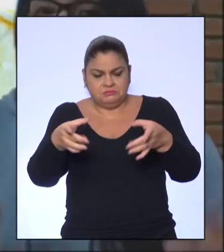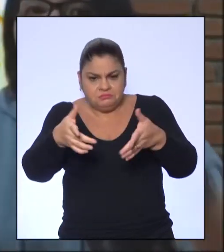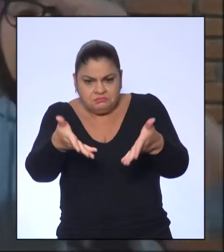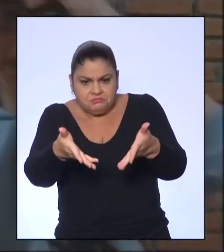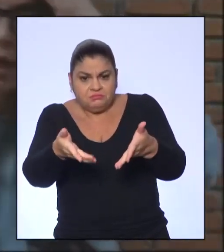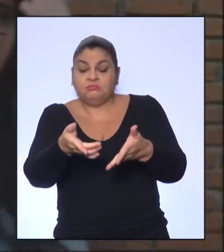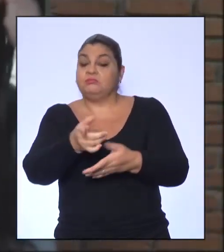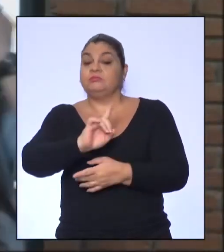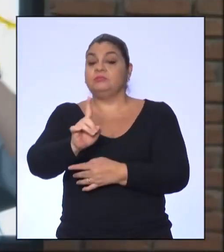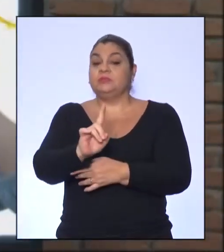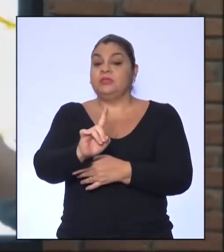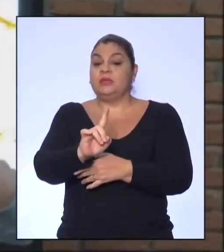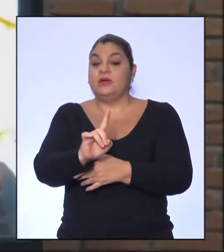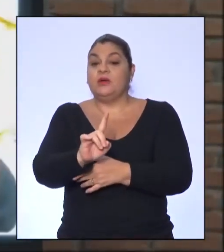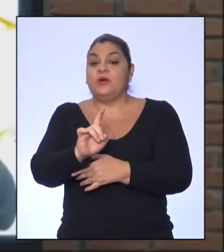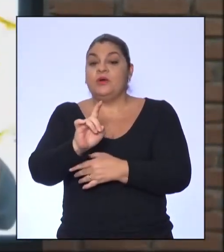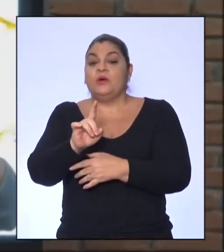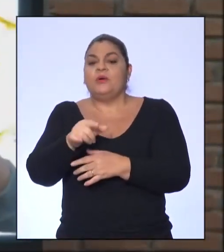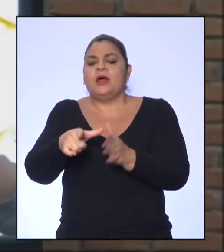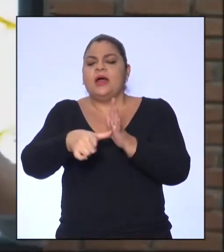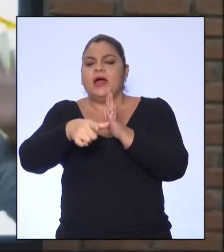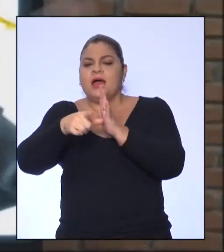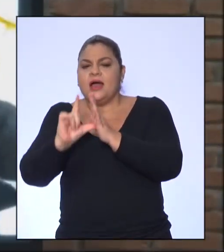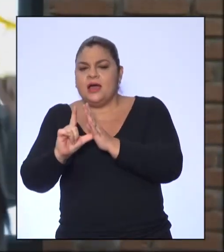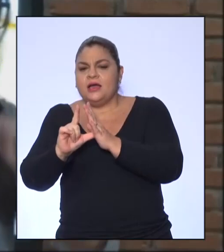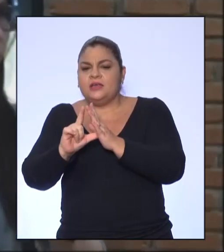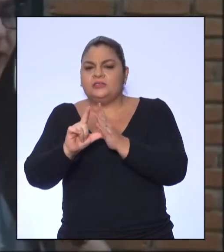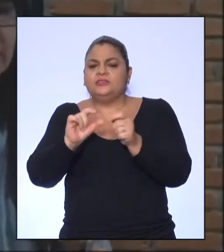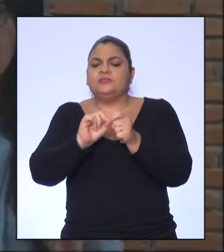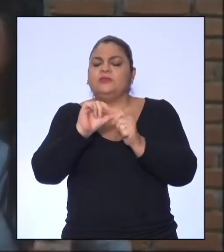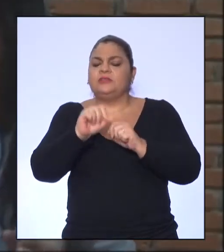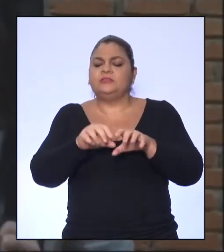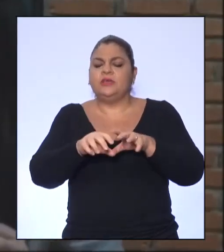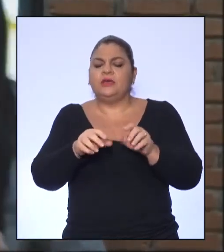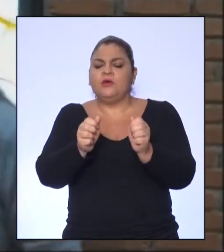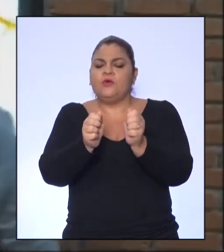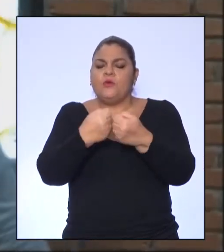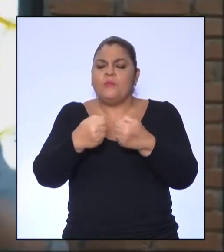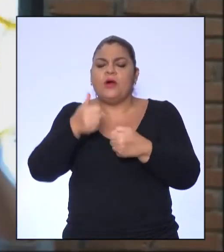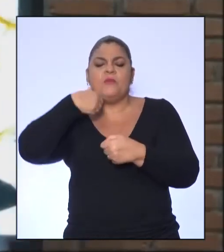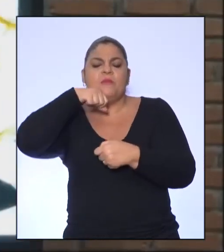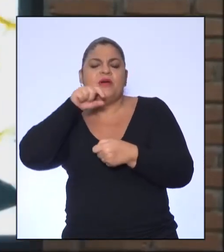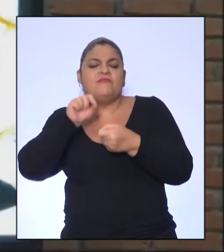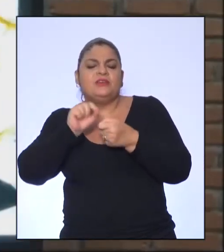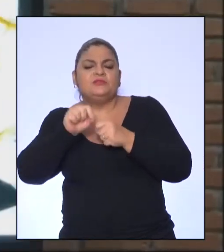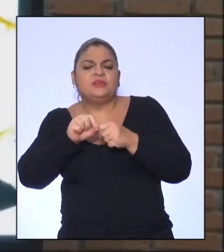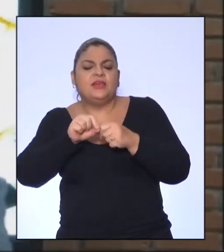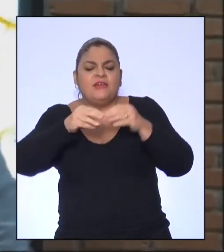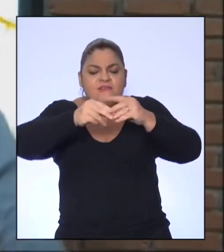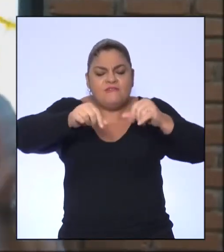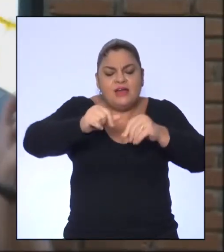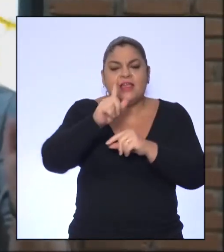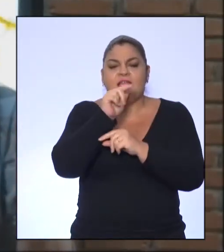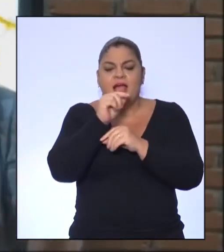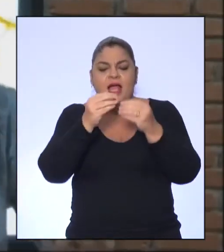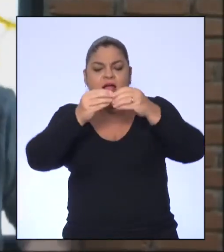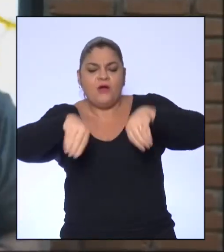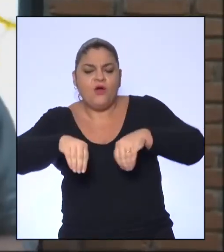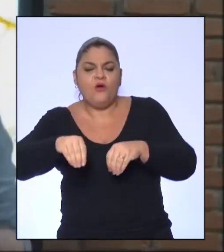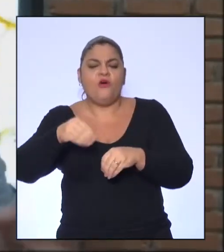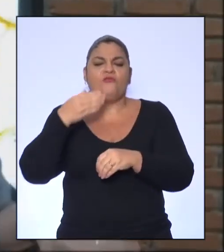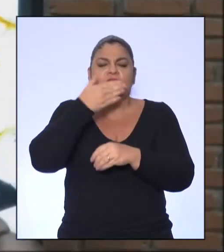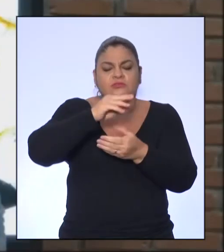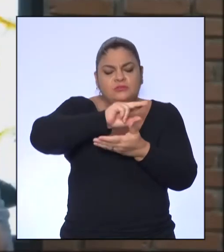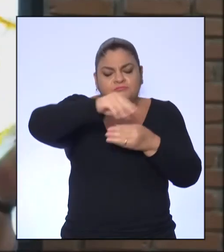Não. Sua mãe, lá, antes de fazer o pão, pegou farinha, água, leite, ovo,